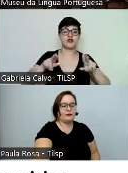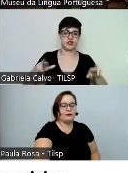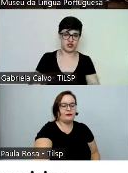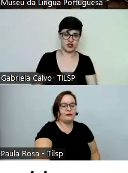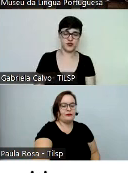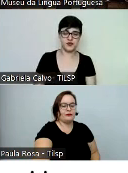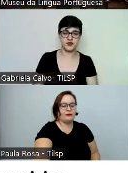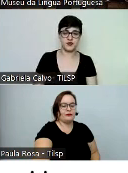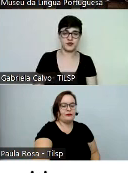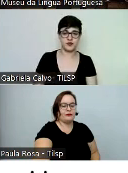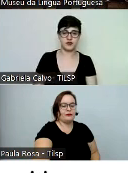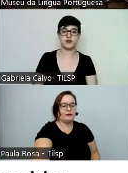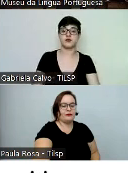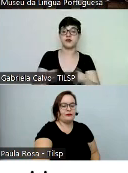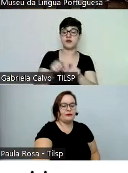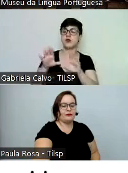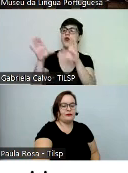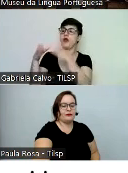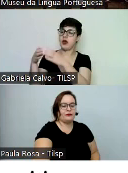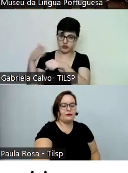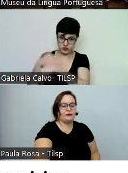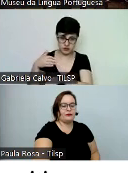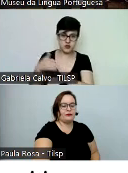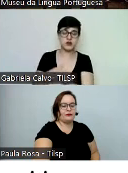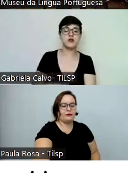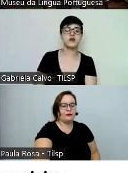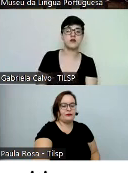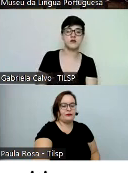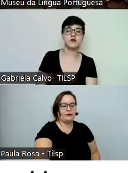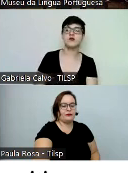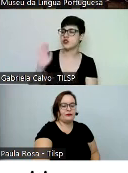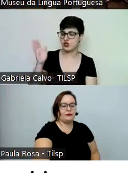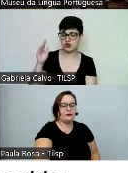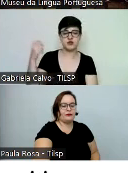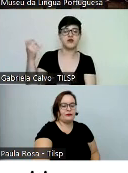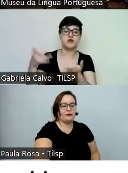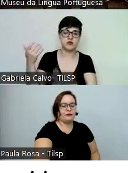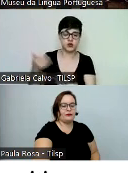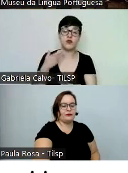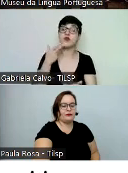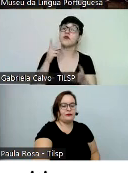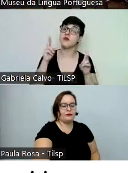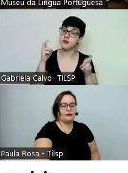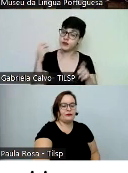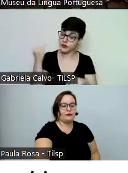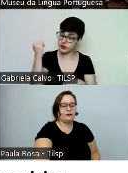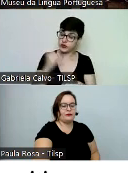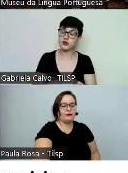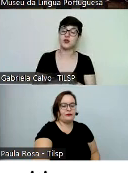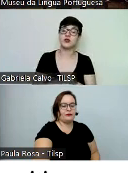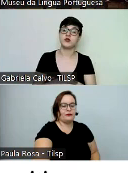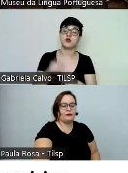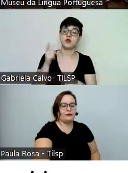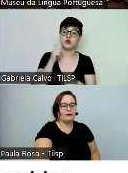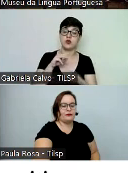funcionar com a participação das Comunidades a colega já falou disso mas de novo importante trazer representantes